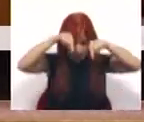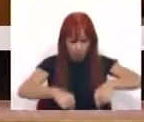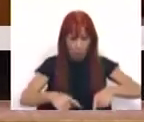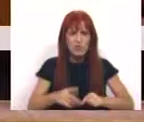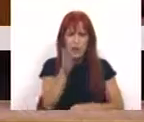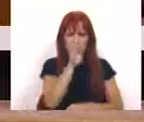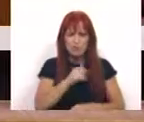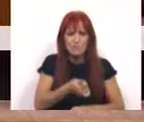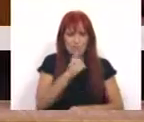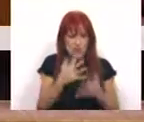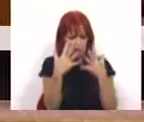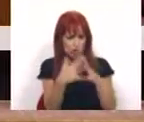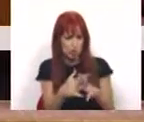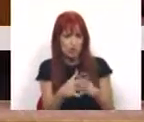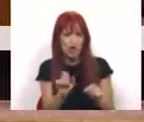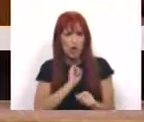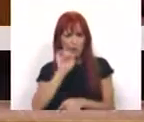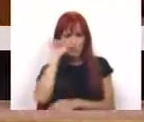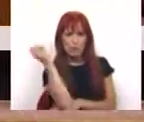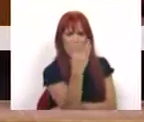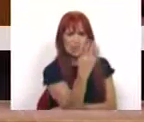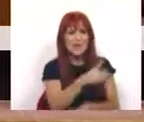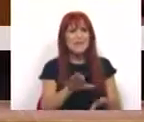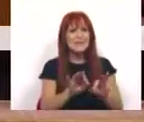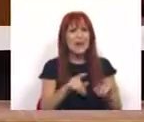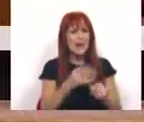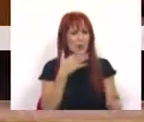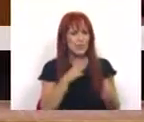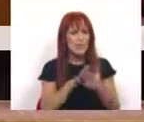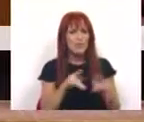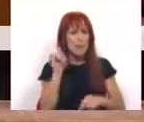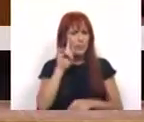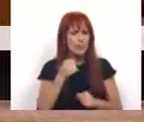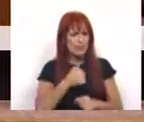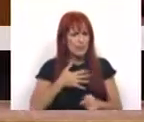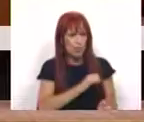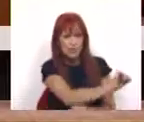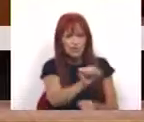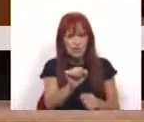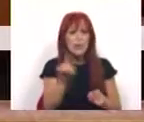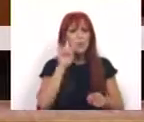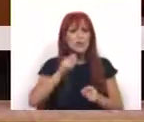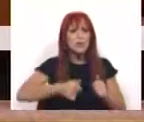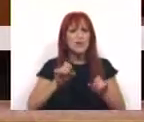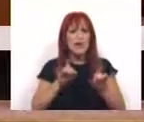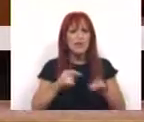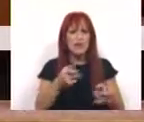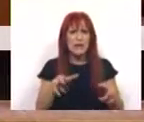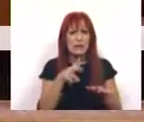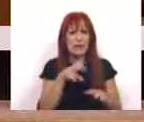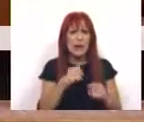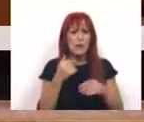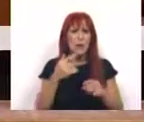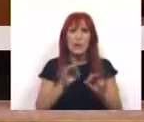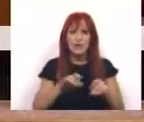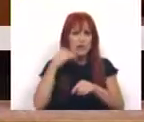a implementar medidas estruturais para a nossa floresta, de forma a cuidar desse importante património e, sobretudo, para evitar tragédias no